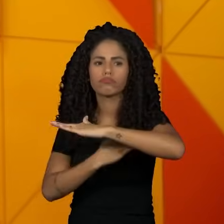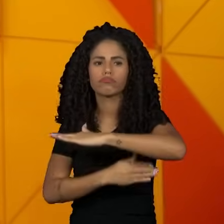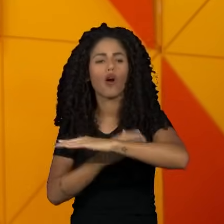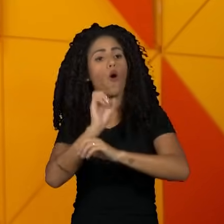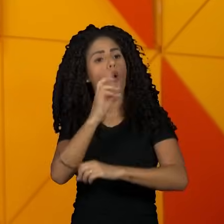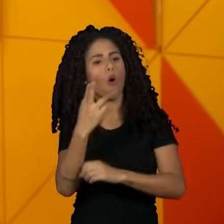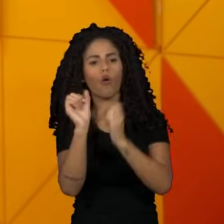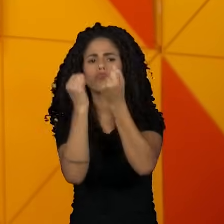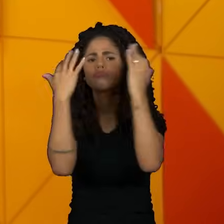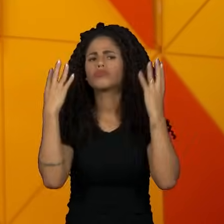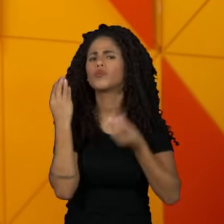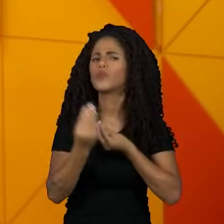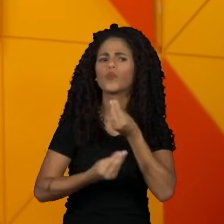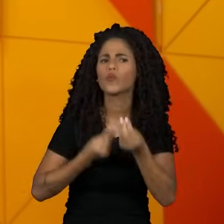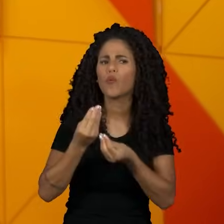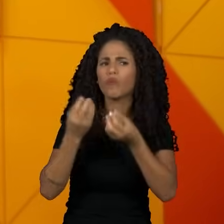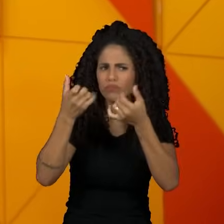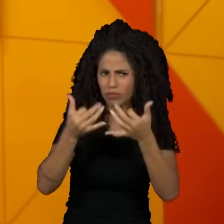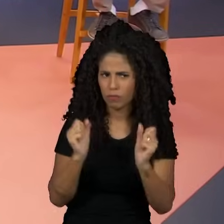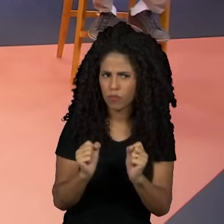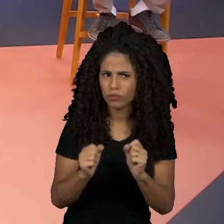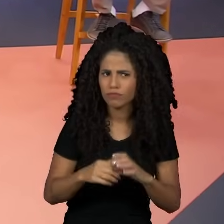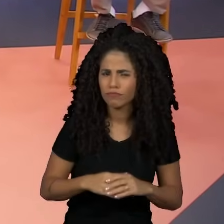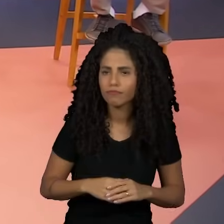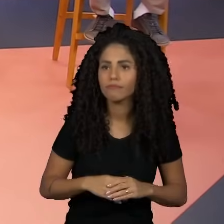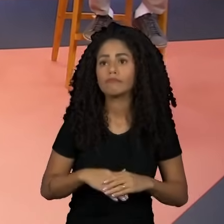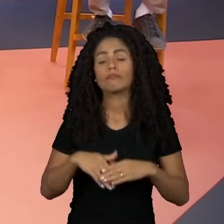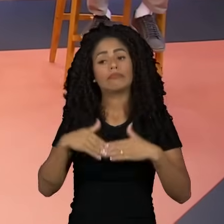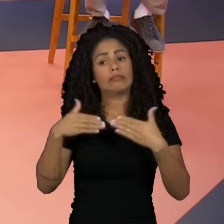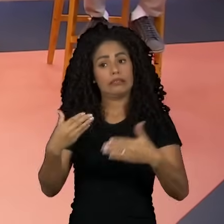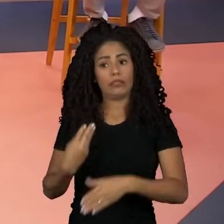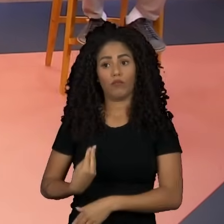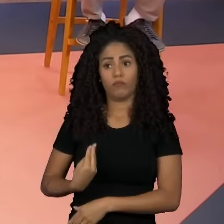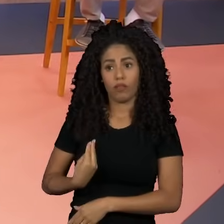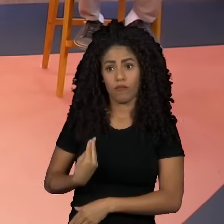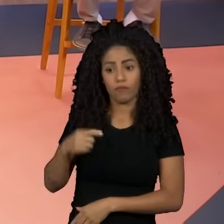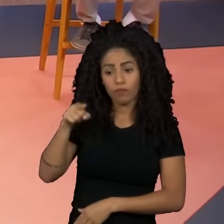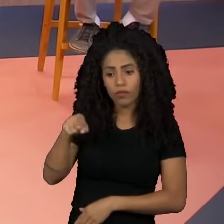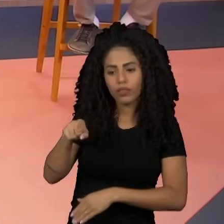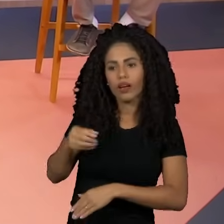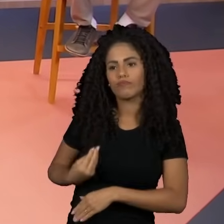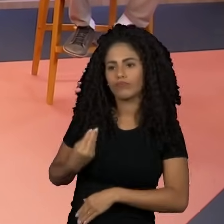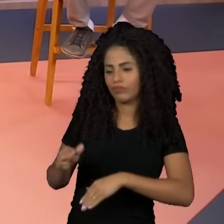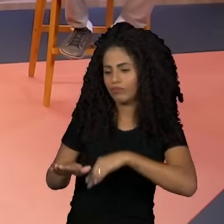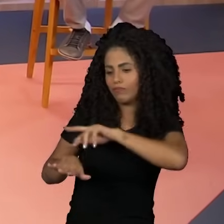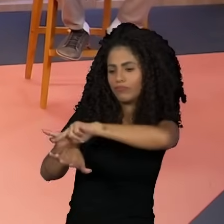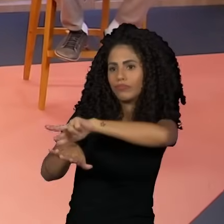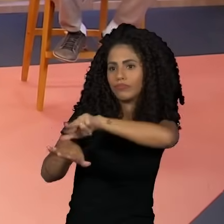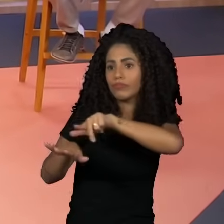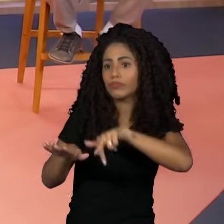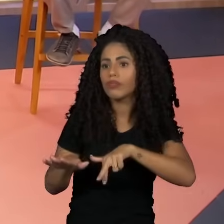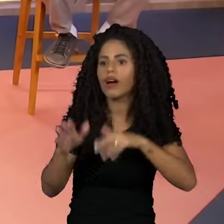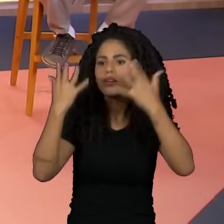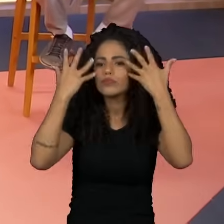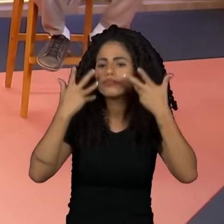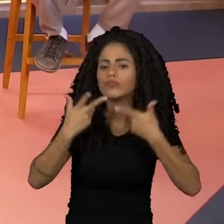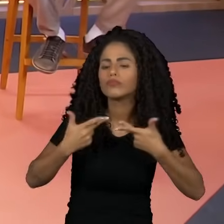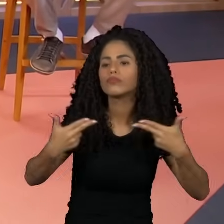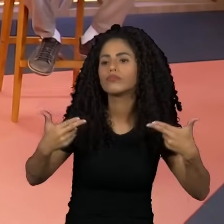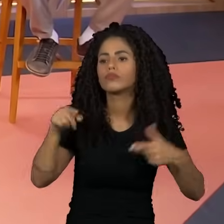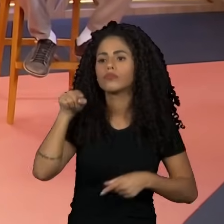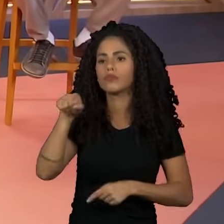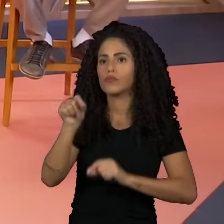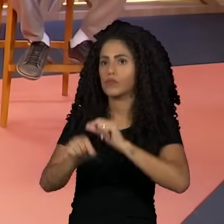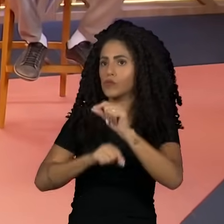selvagem. Conta um pouco pra gente dessa atuação. Quando a gente fala da vida selvagem, a gente pode falar mais na parte de conservação, o papel do